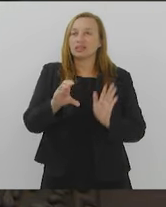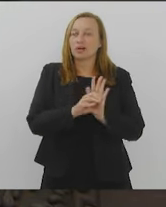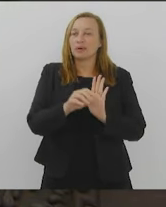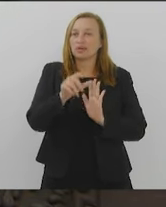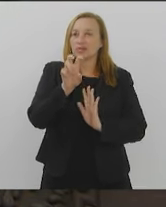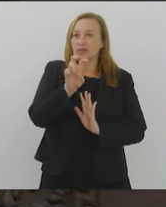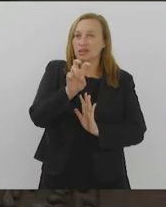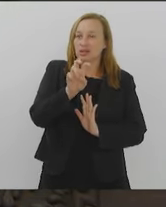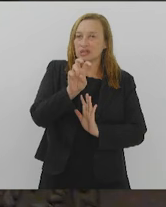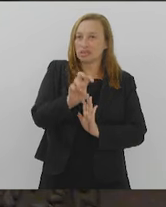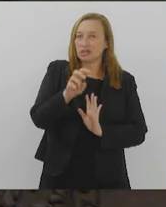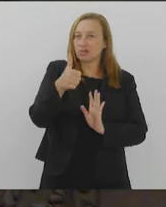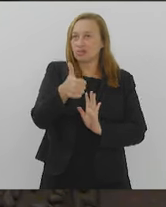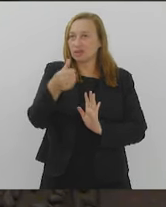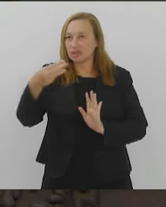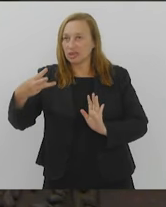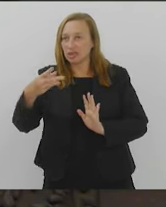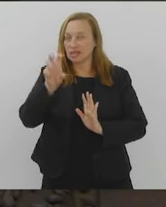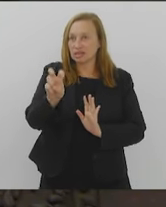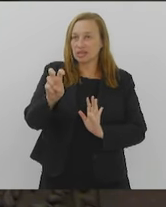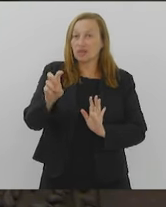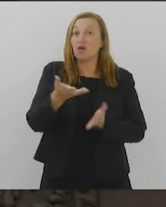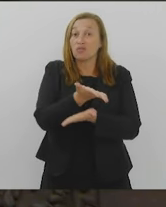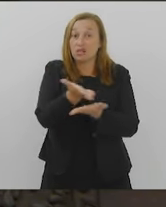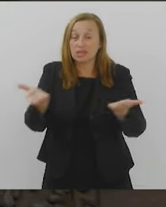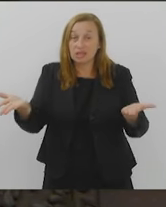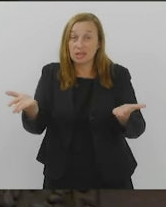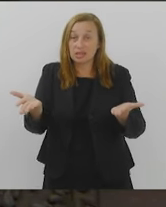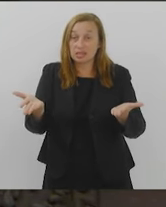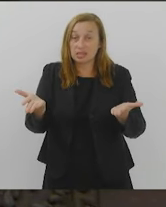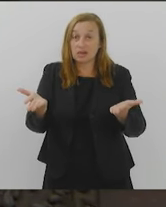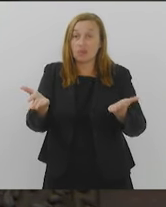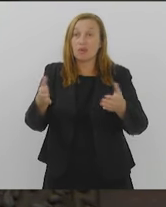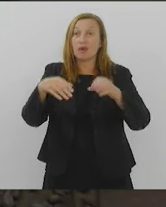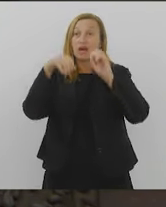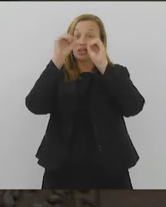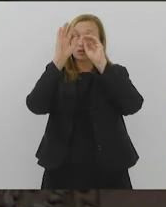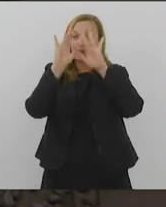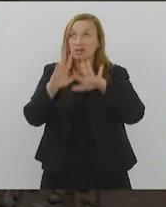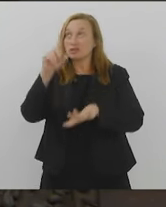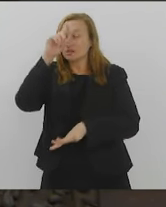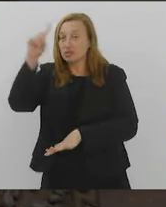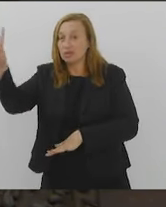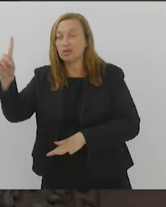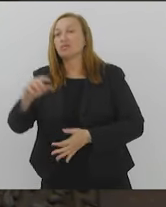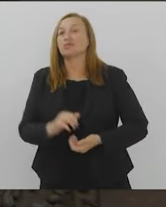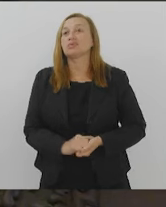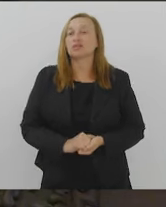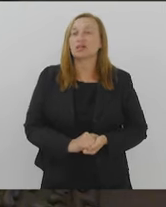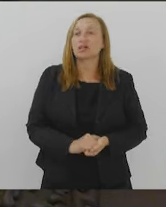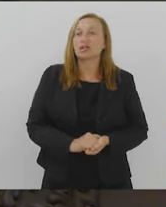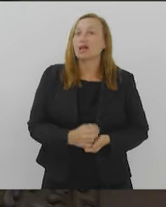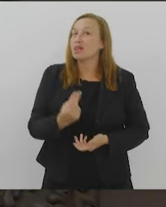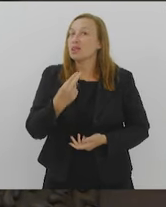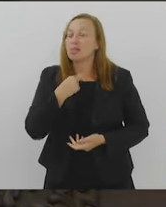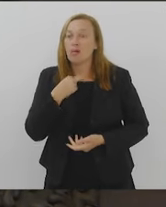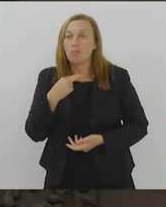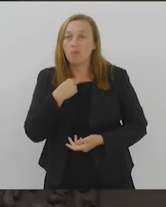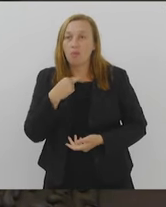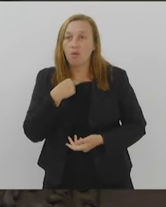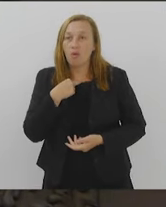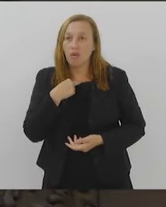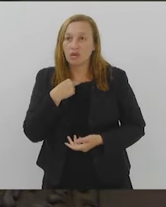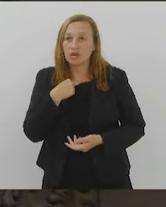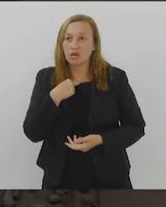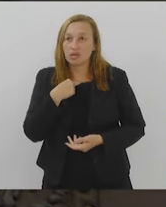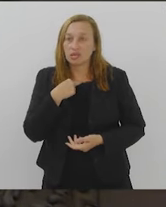15, vós sois o sal da terra e a luz do mundo. Não se pode acender uma luz